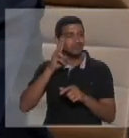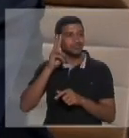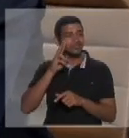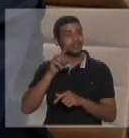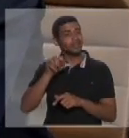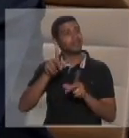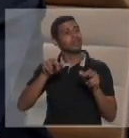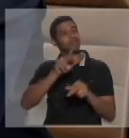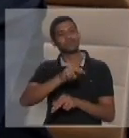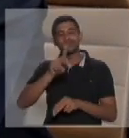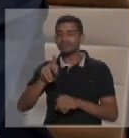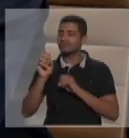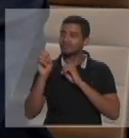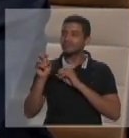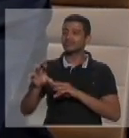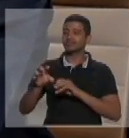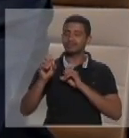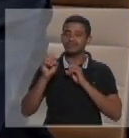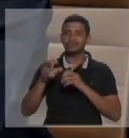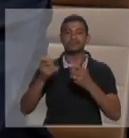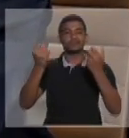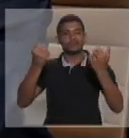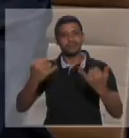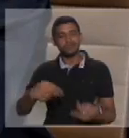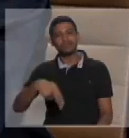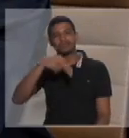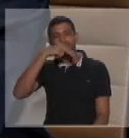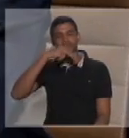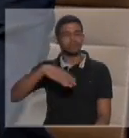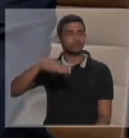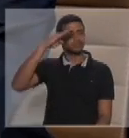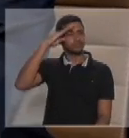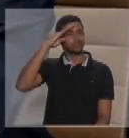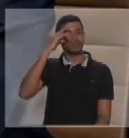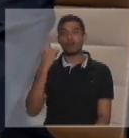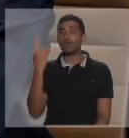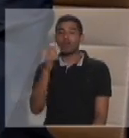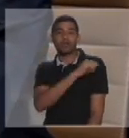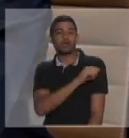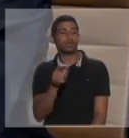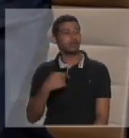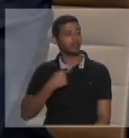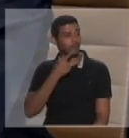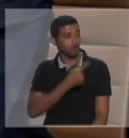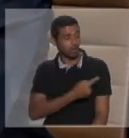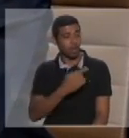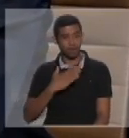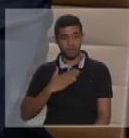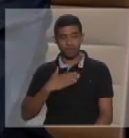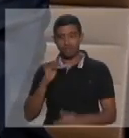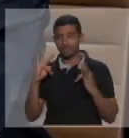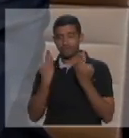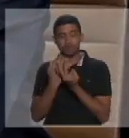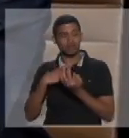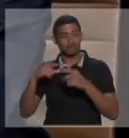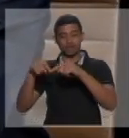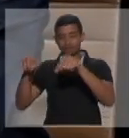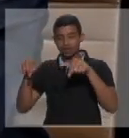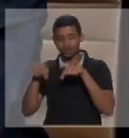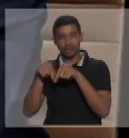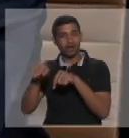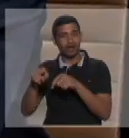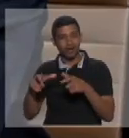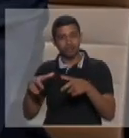uma aula, Exatamente. e aí falando sobre o nazismo, aí uma aluna, né, diz para ele, né, na fazenda da minha família